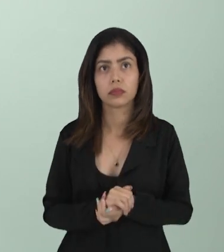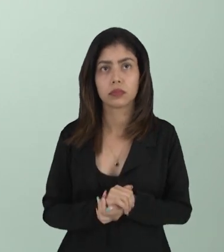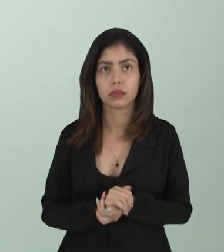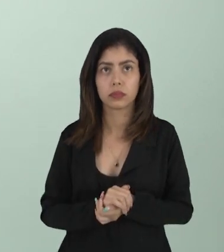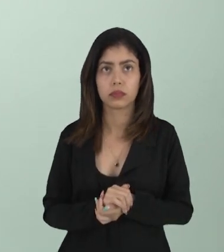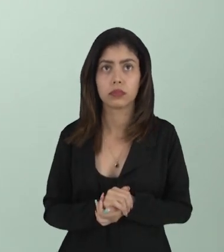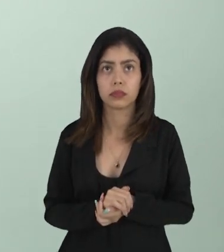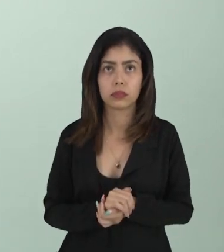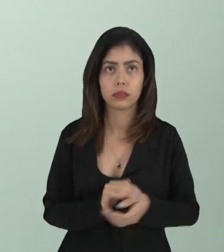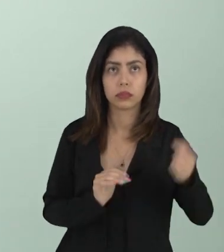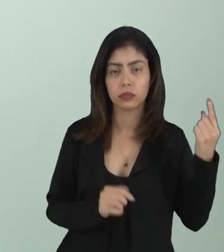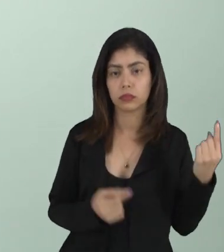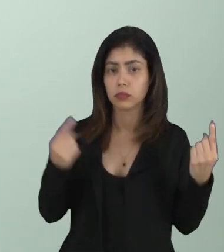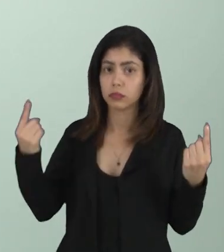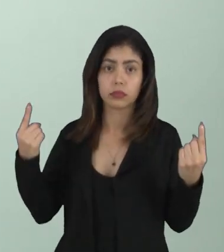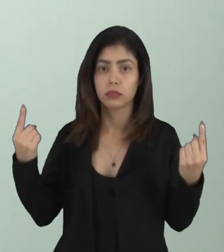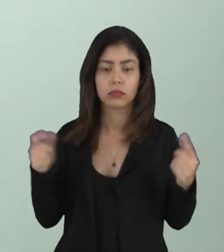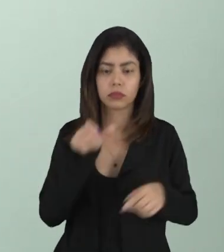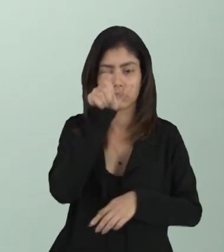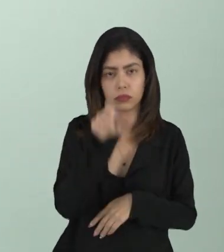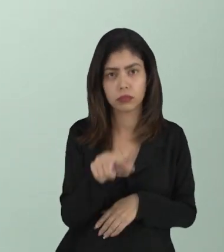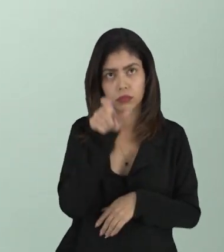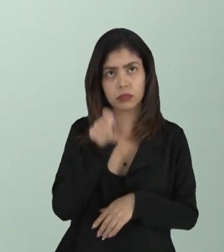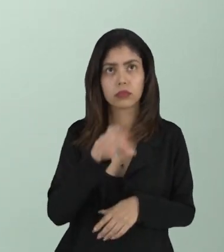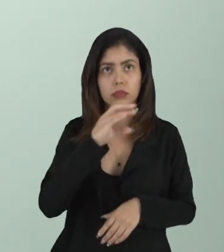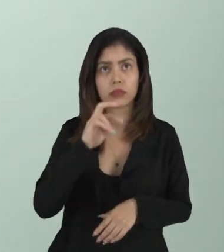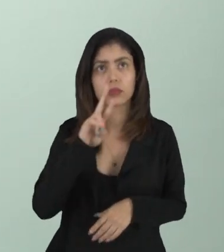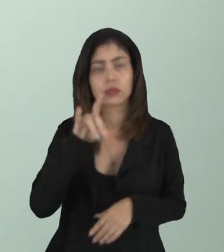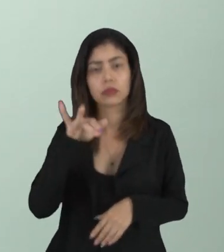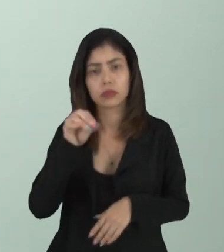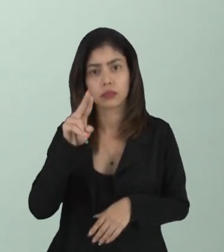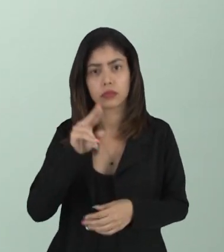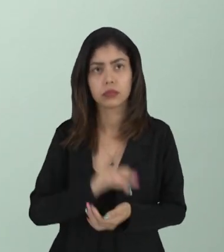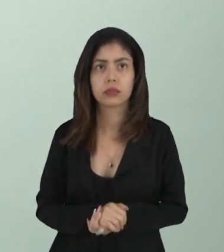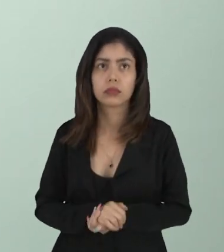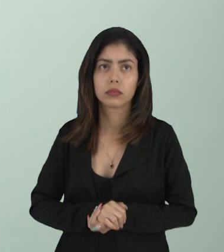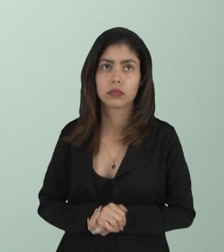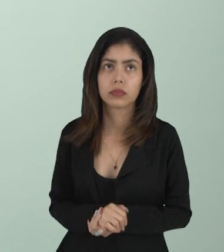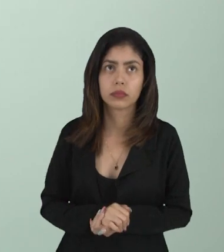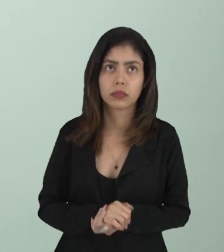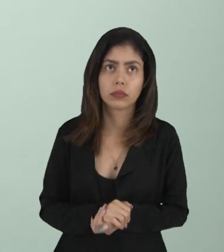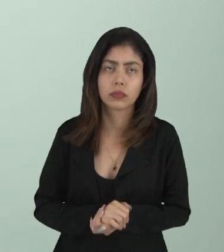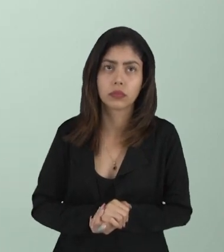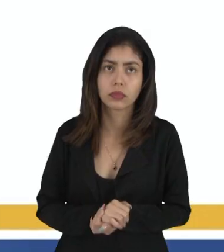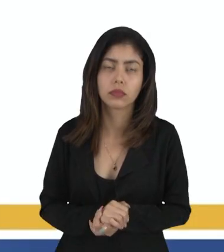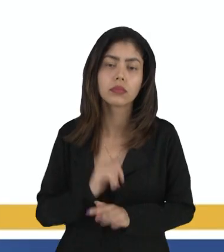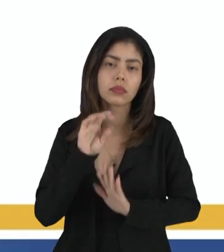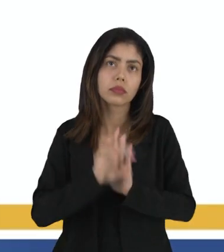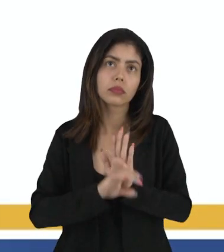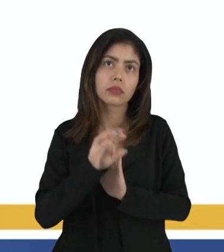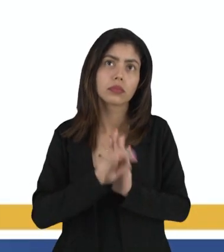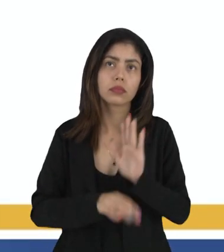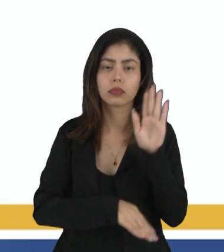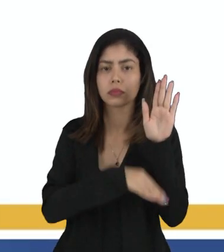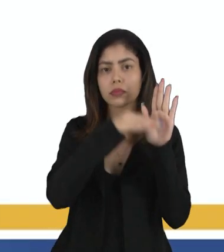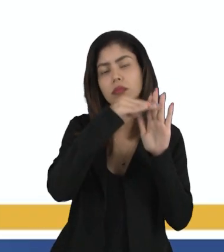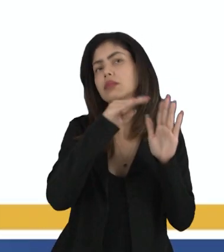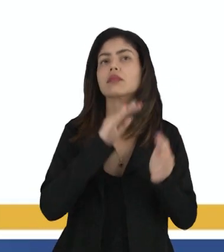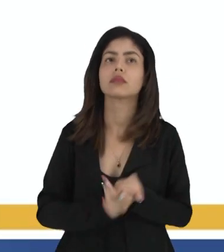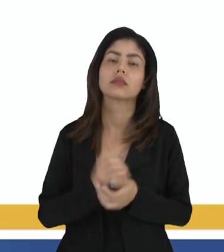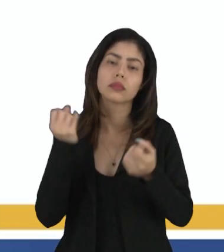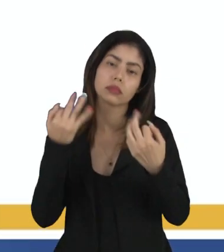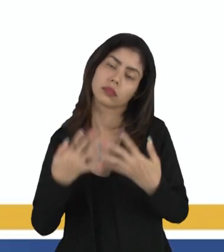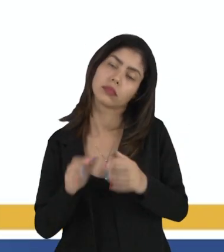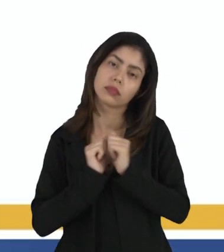ele nem está no corpo A nem no corpo B, e sim nesse meio termo ali. E o conceito de temperatura, então, ele já